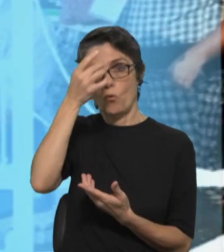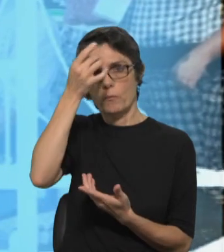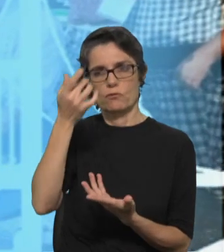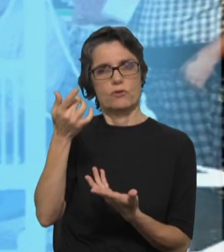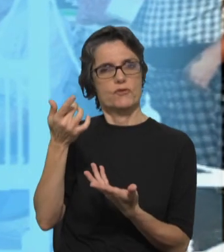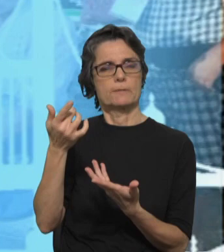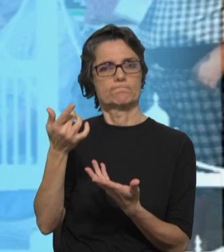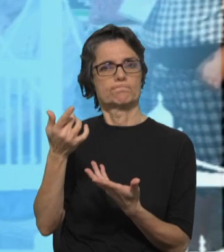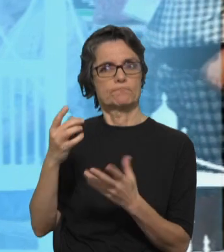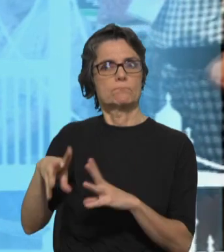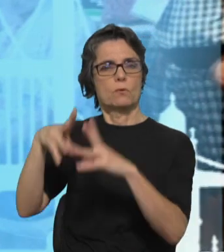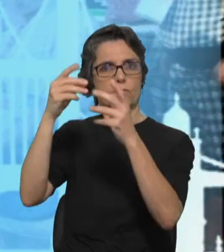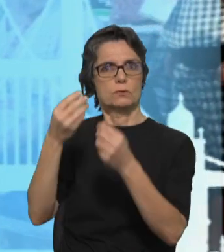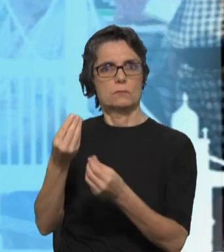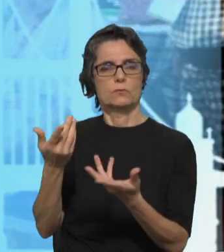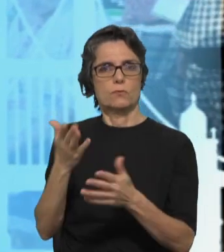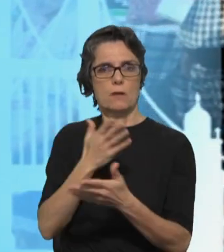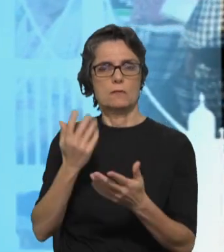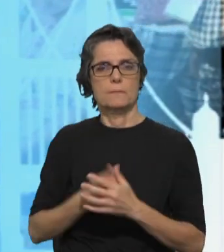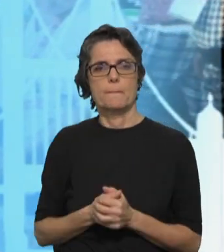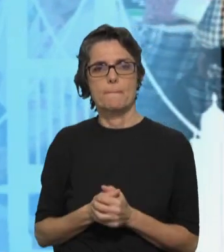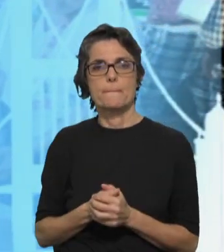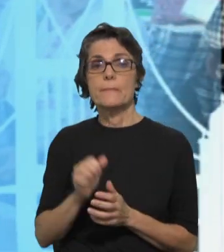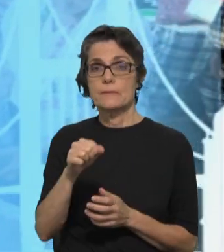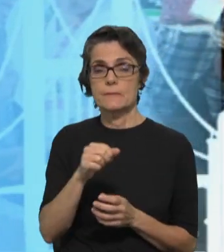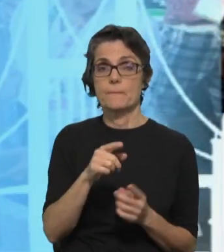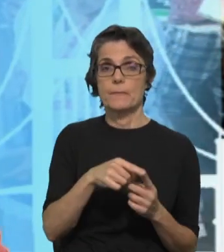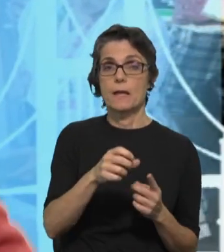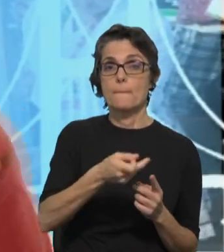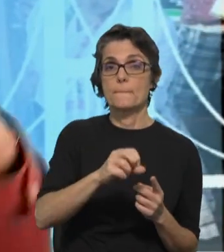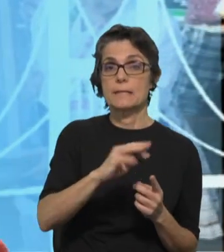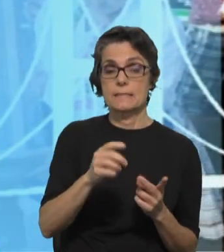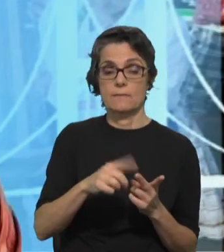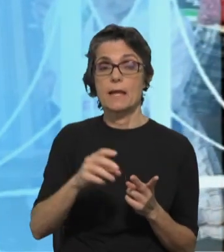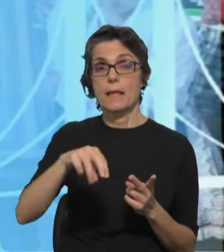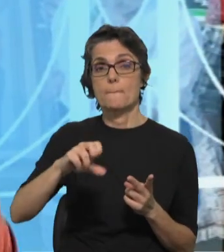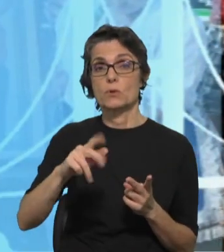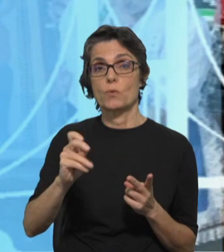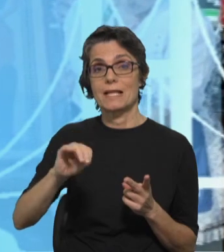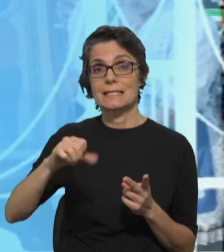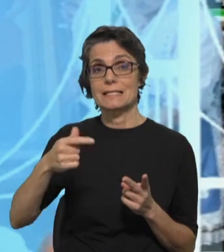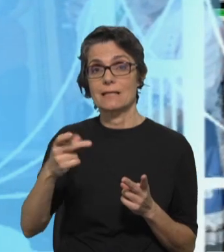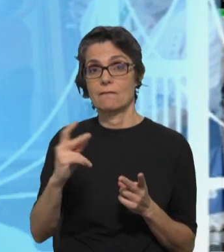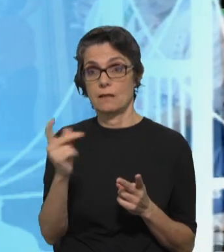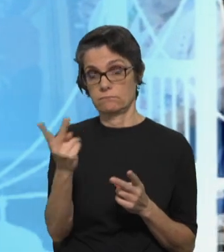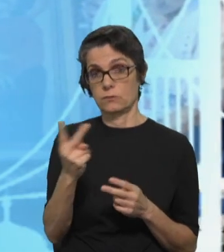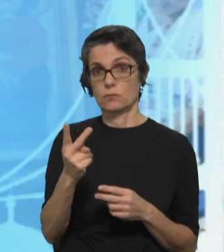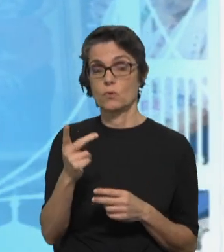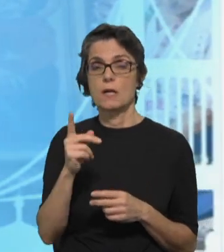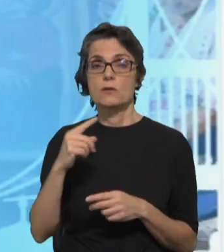Tanto a Maria de Lourdes Pintacilgo como a Manuela Silva, que digamos que são da geração acima de